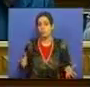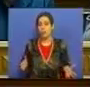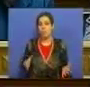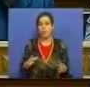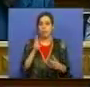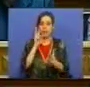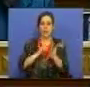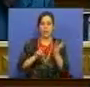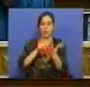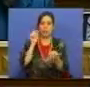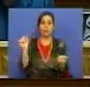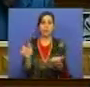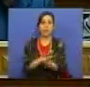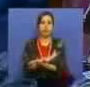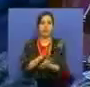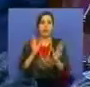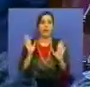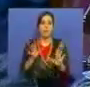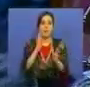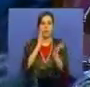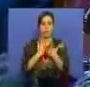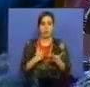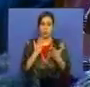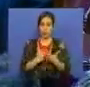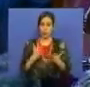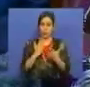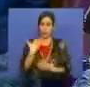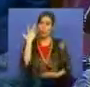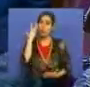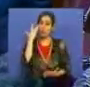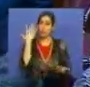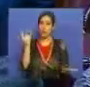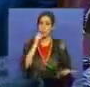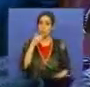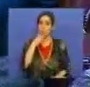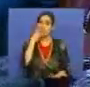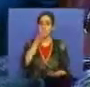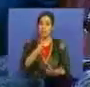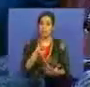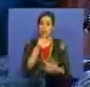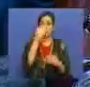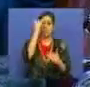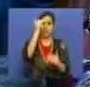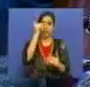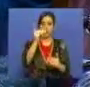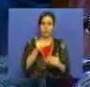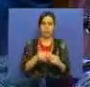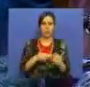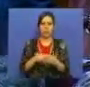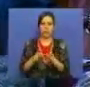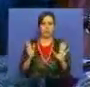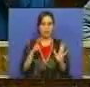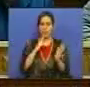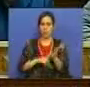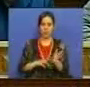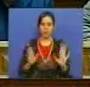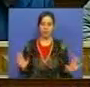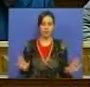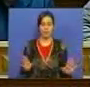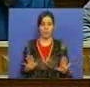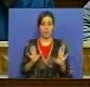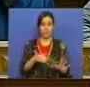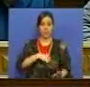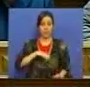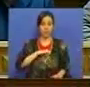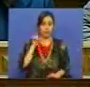deve ter lido isso num jornal, mas estudando os números, e eu posso lhe dizer tarifa a tarifa, não tem nada a ver com a realidade. Sucede que